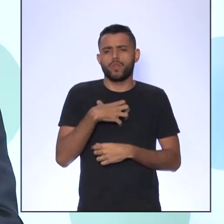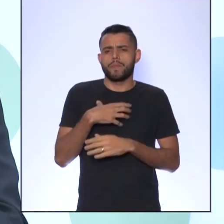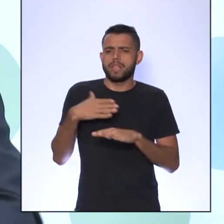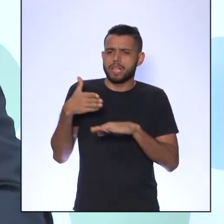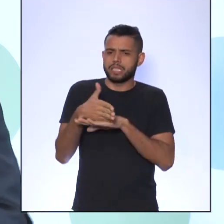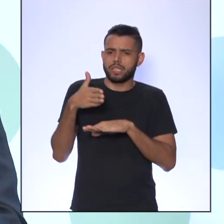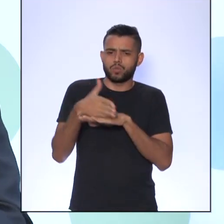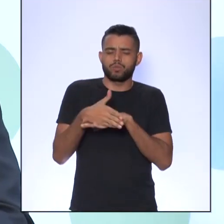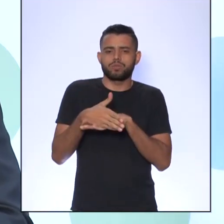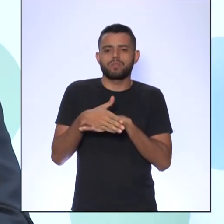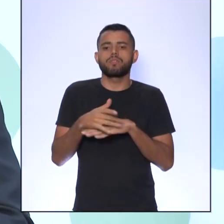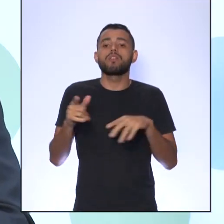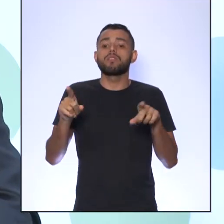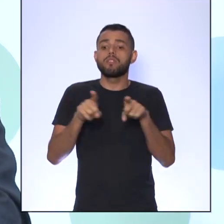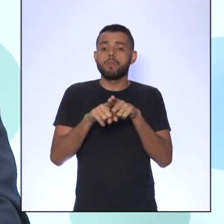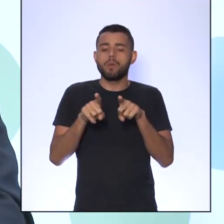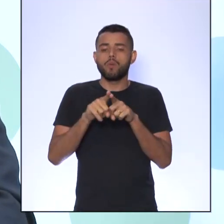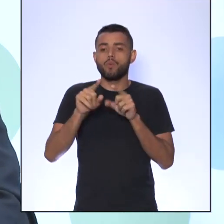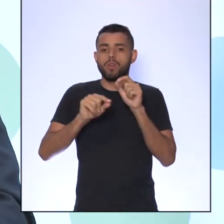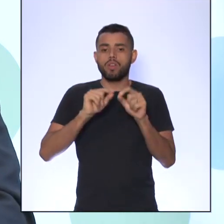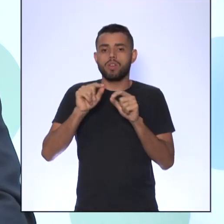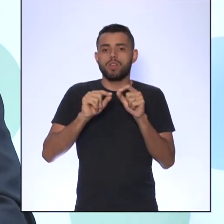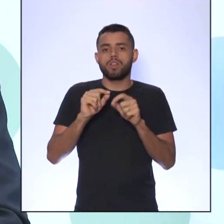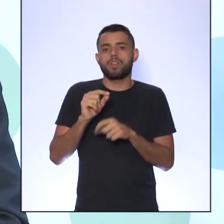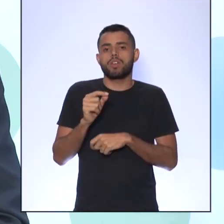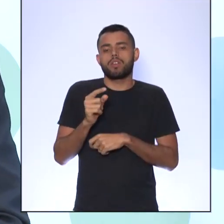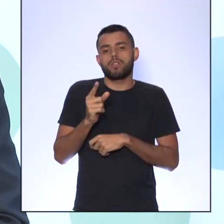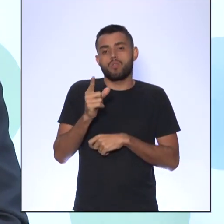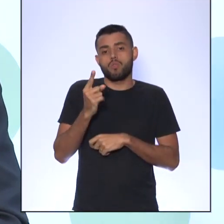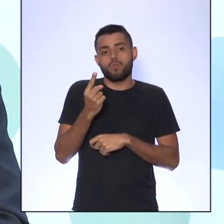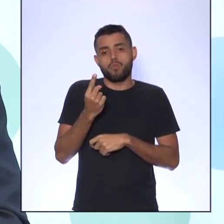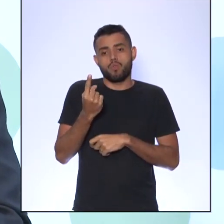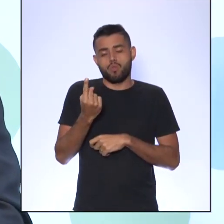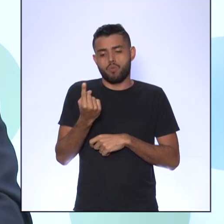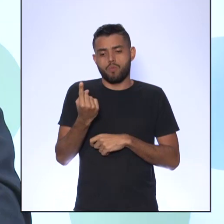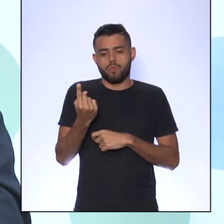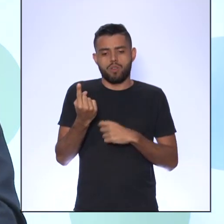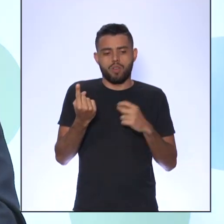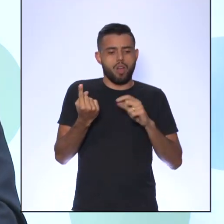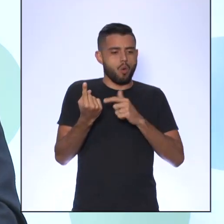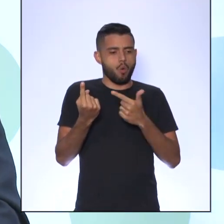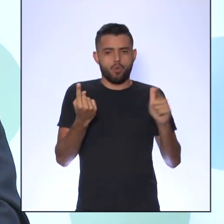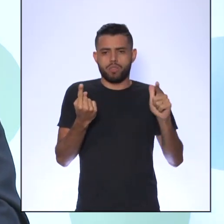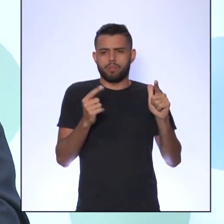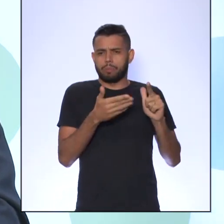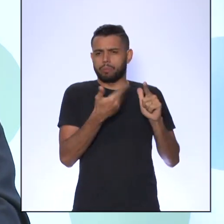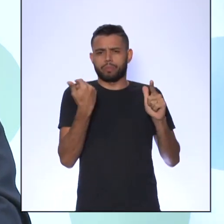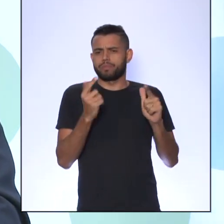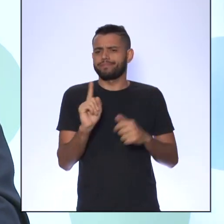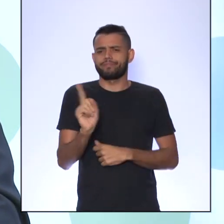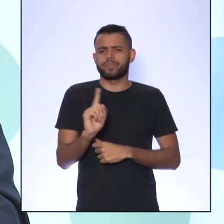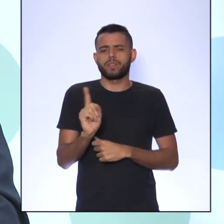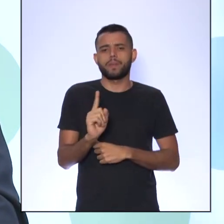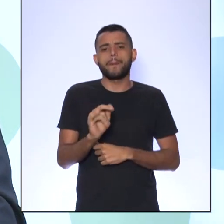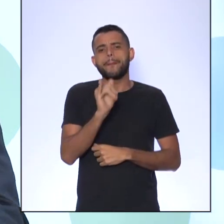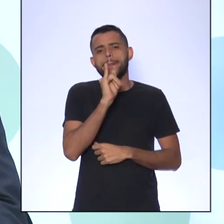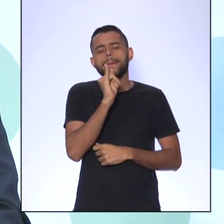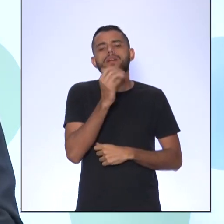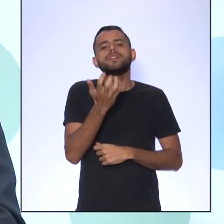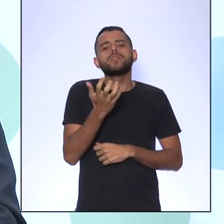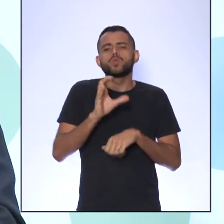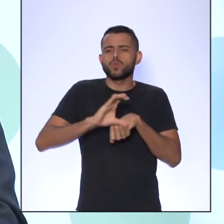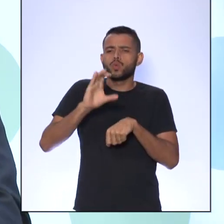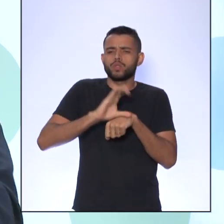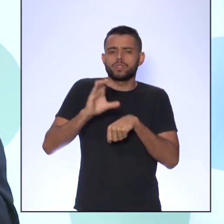2. E vale lembrar que uma não exclui a outra. Então, um estudante, por exemplo, que deseja um determinado curso na Universidade